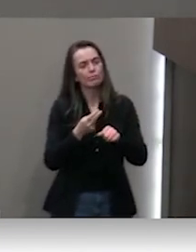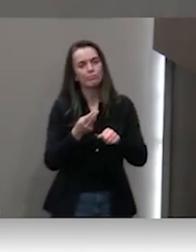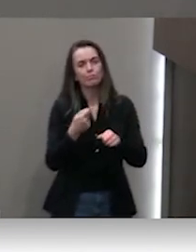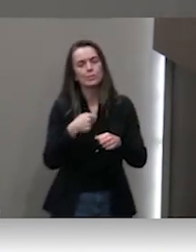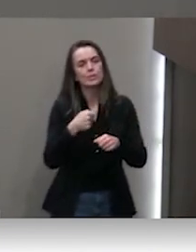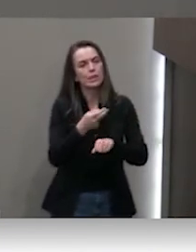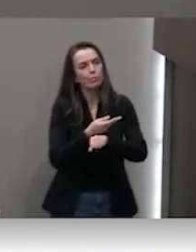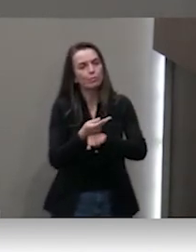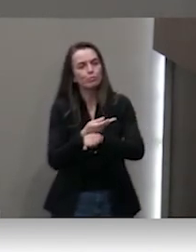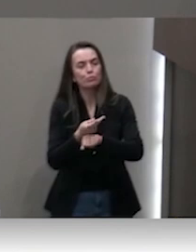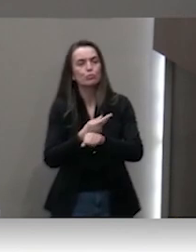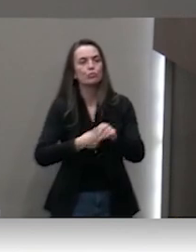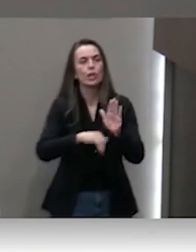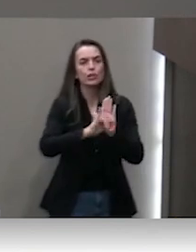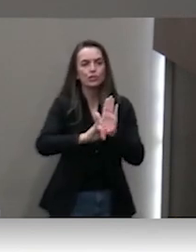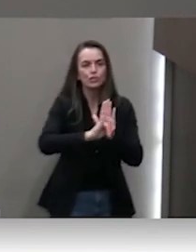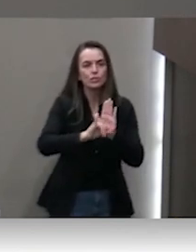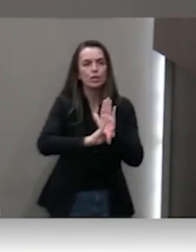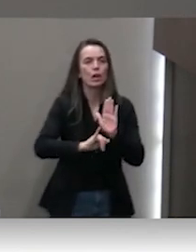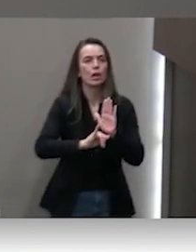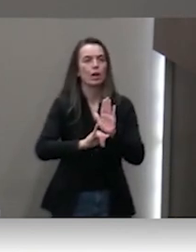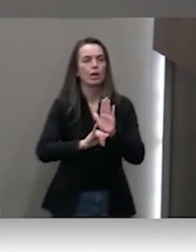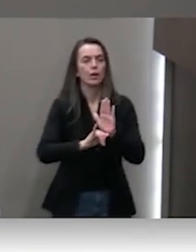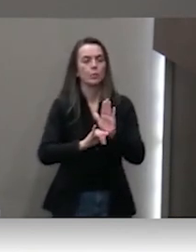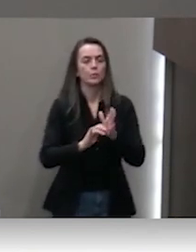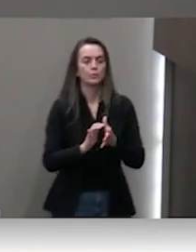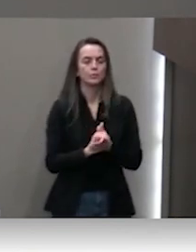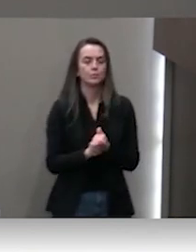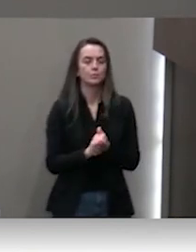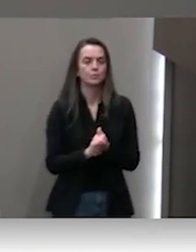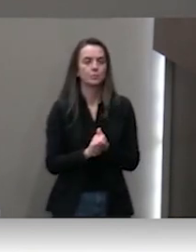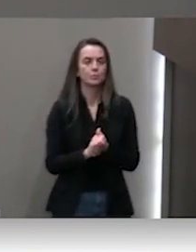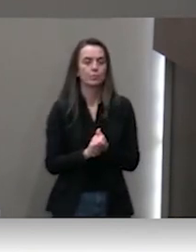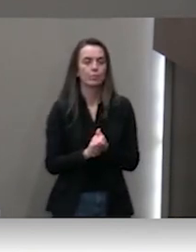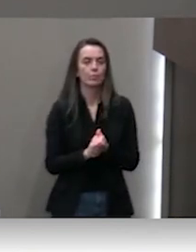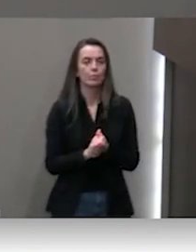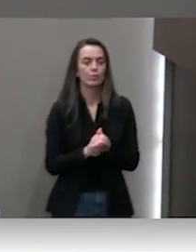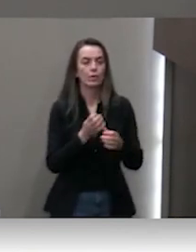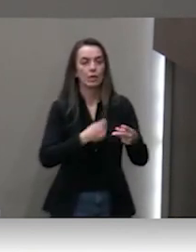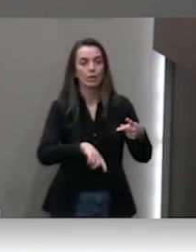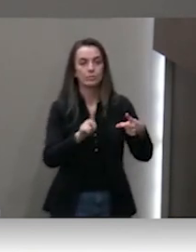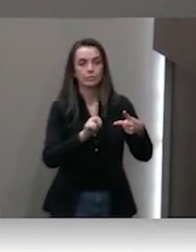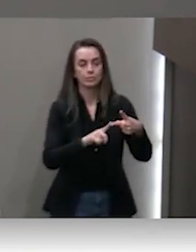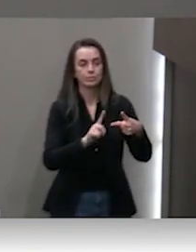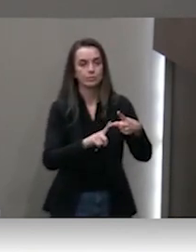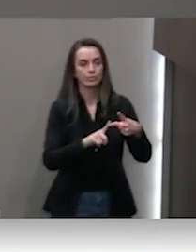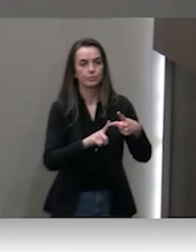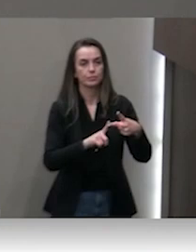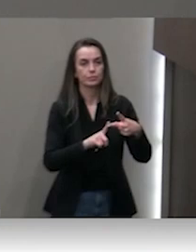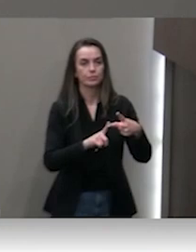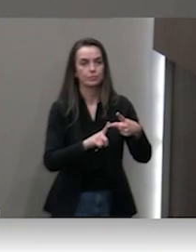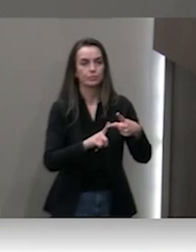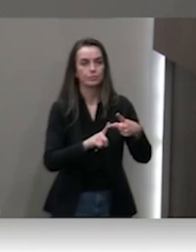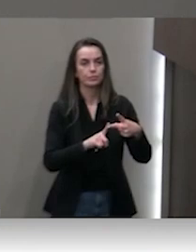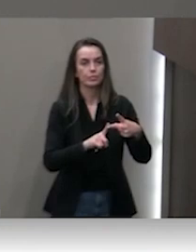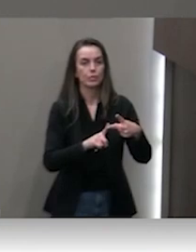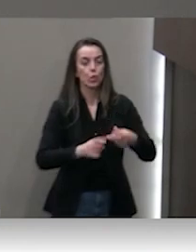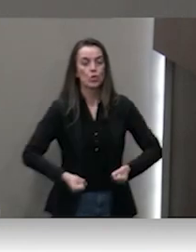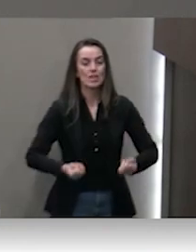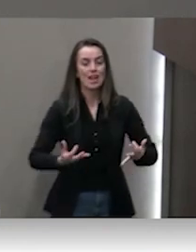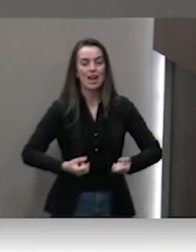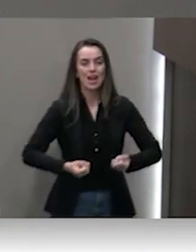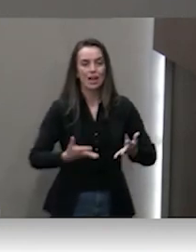não tem de forma clara essa questão do cronograma. E no que se fala a questão dos gastos